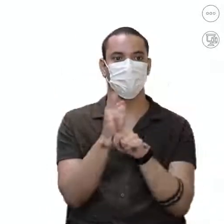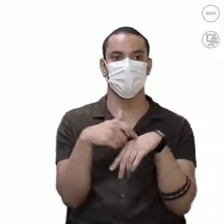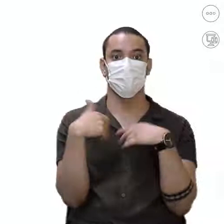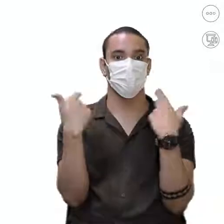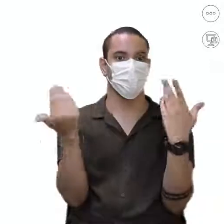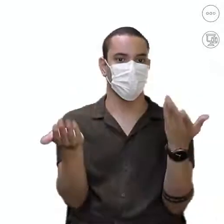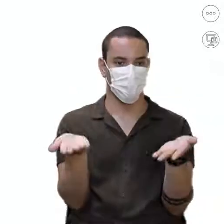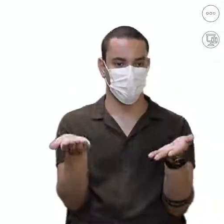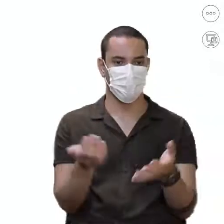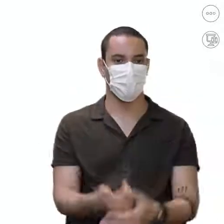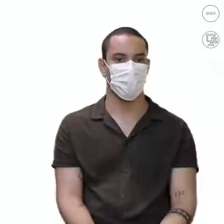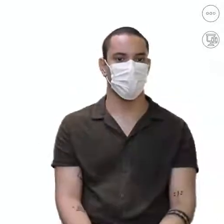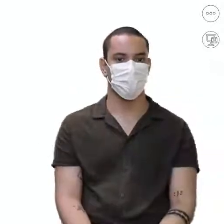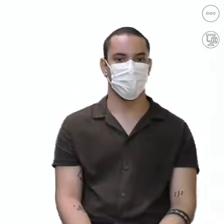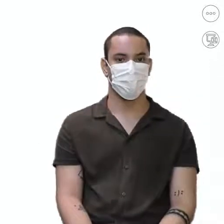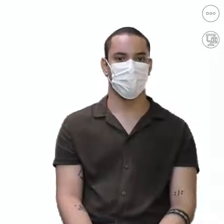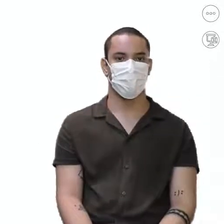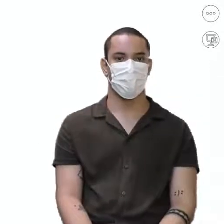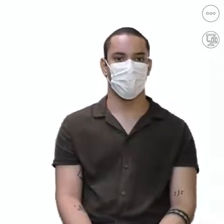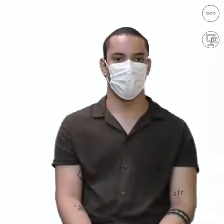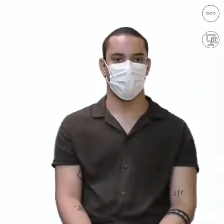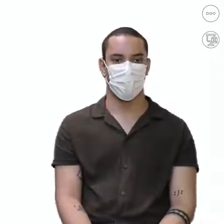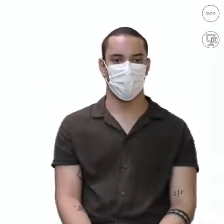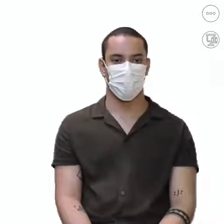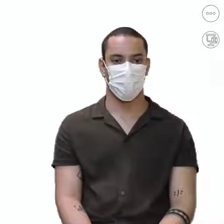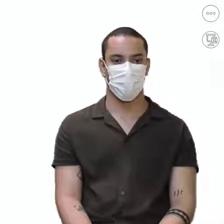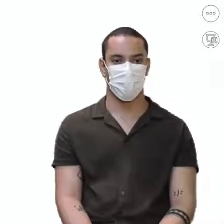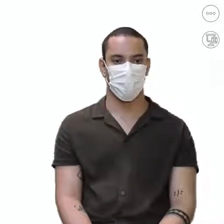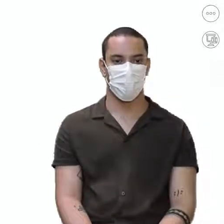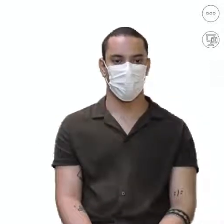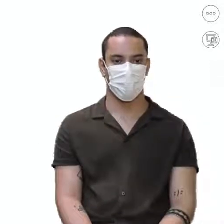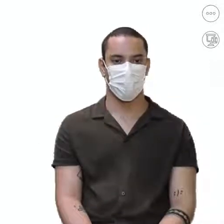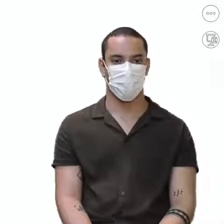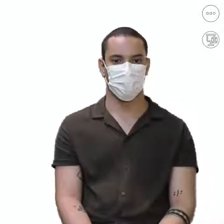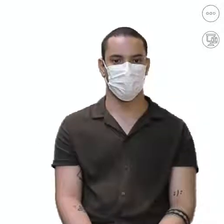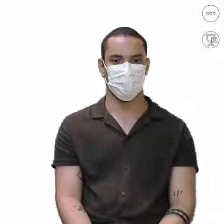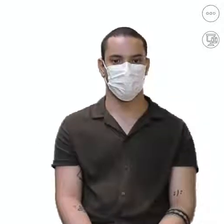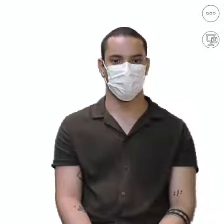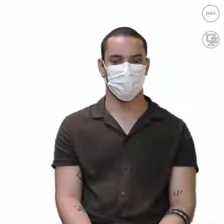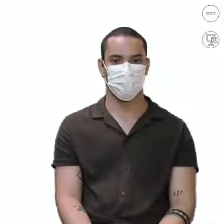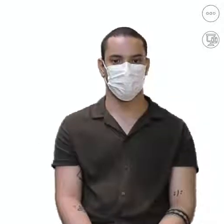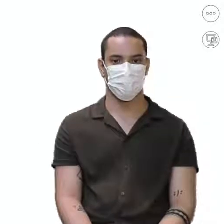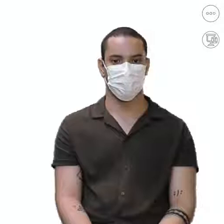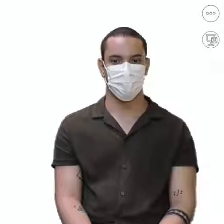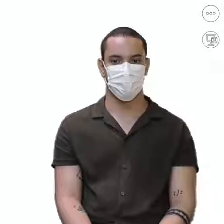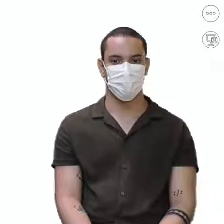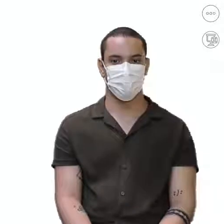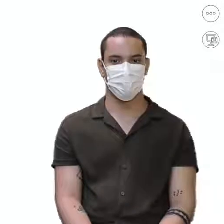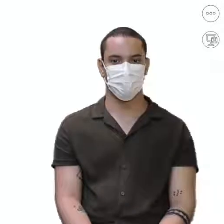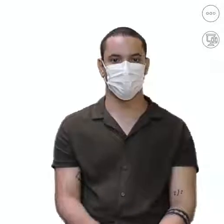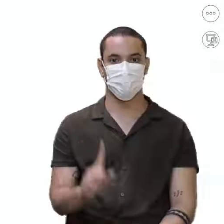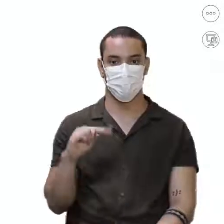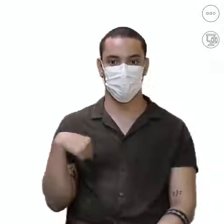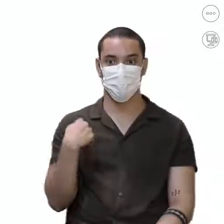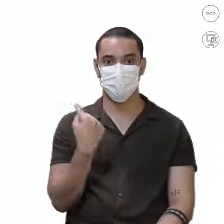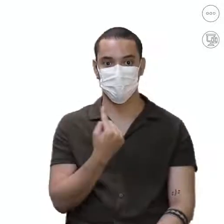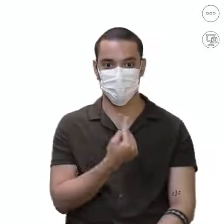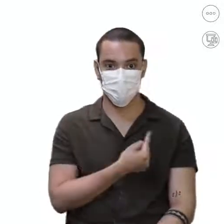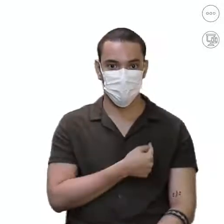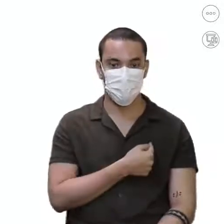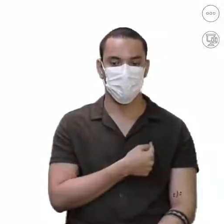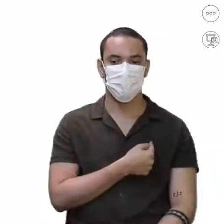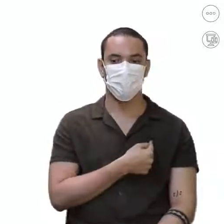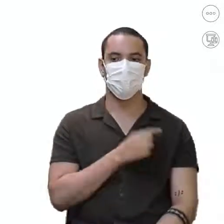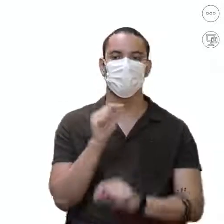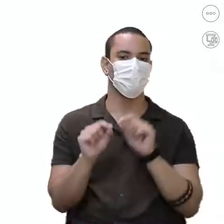mesmo, precede ou precede? We will blank according to plan. Nós iremos o